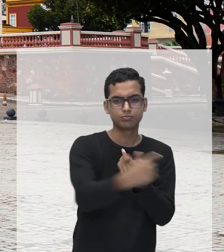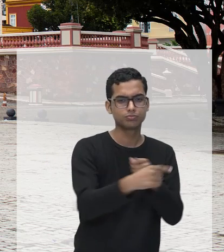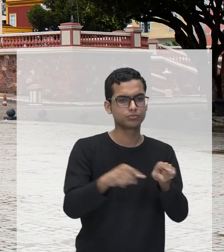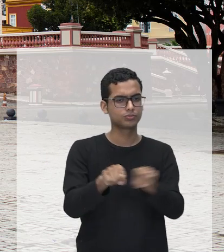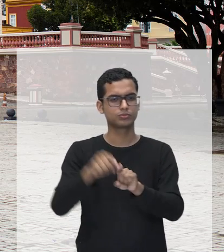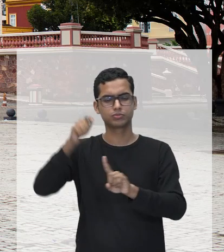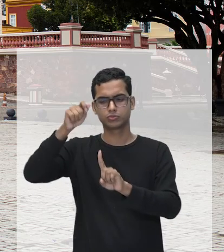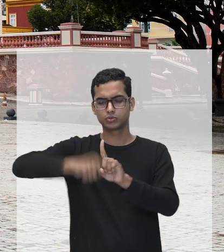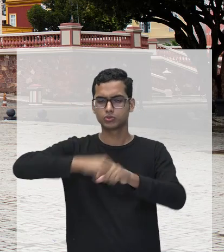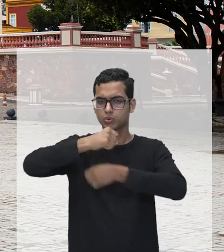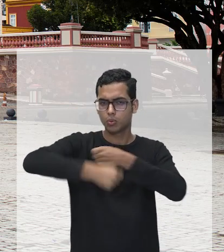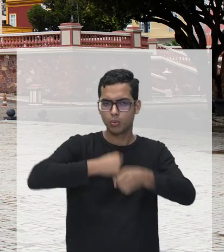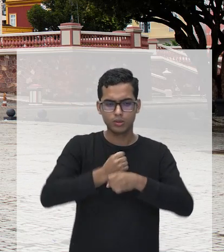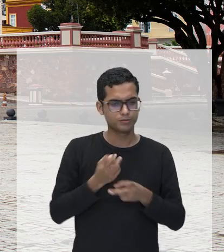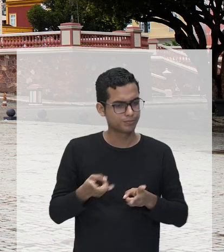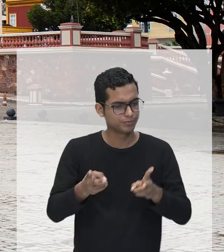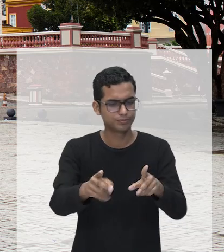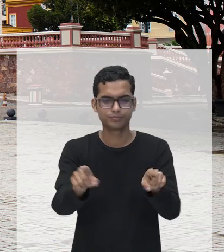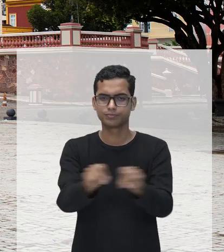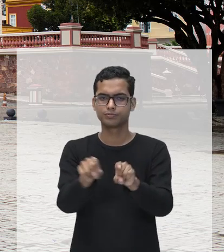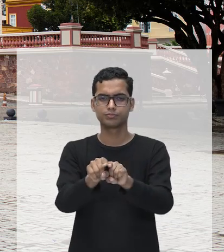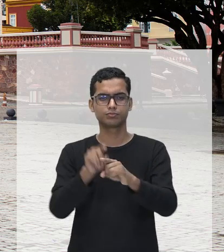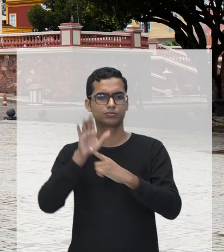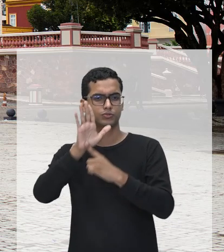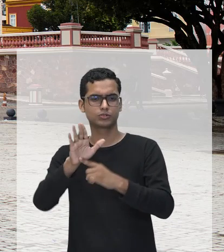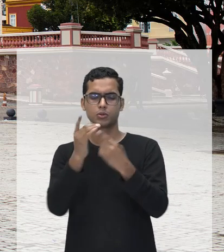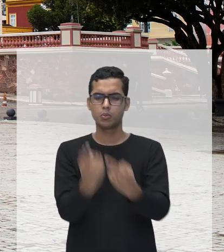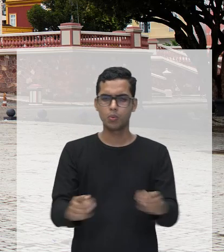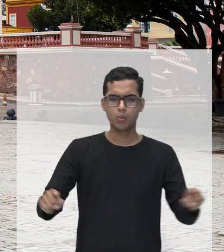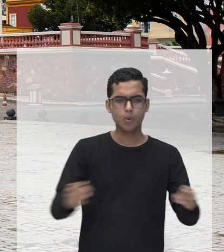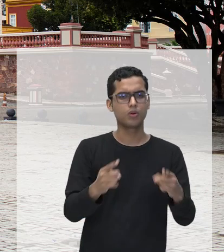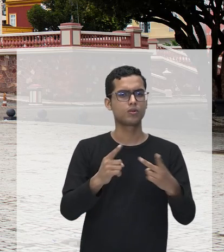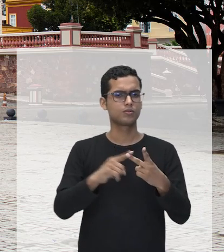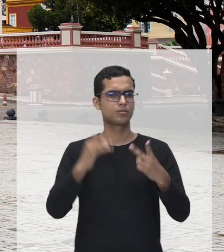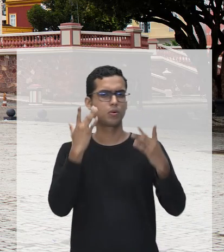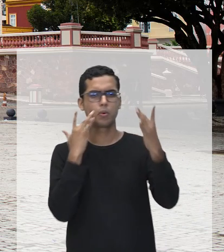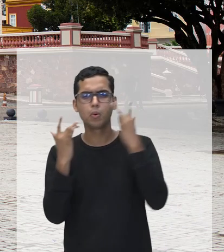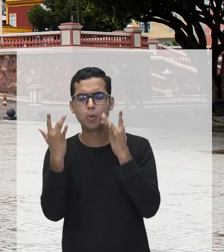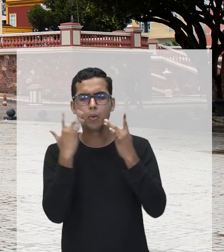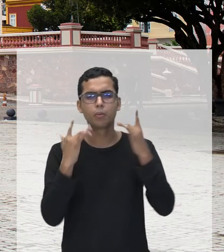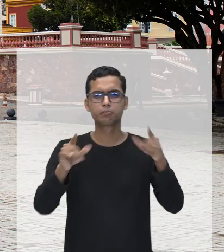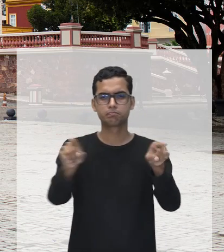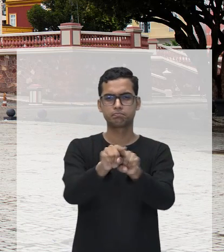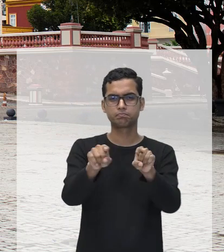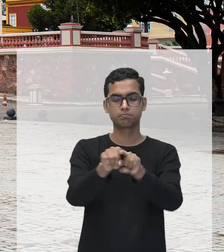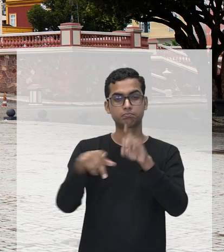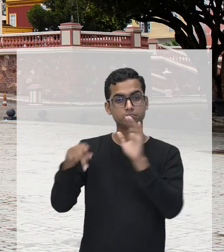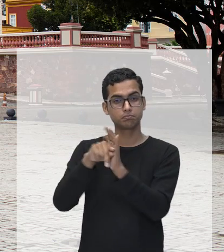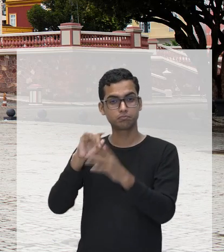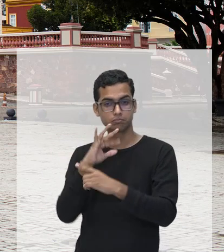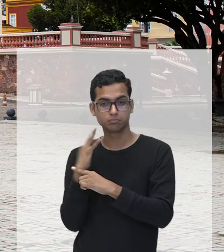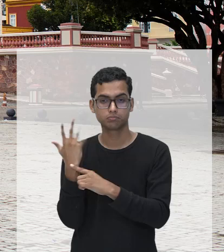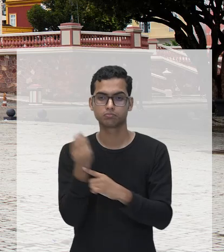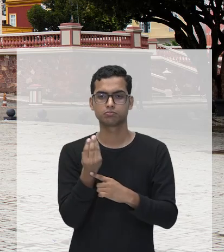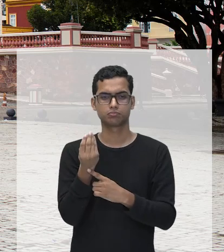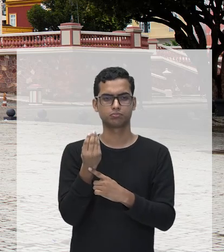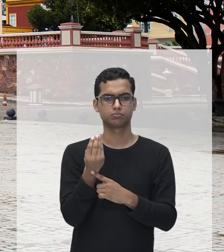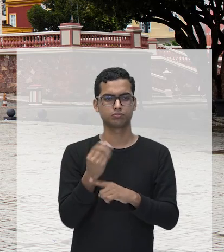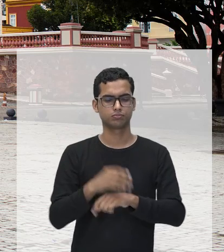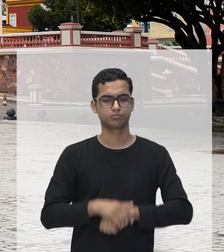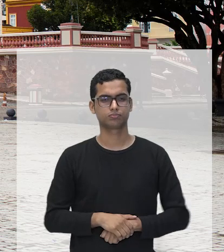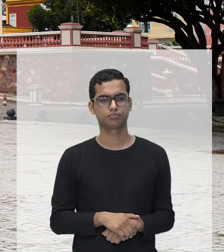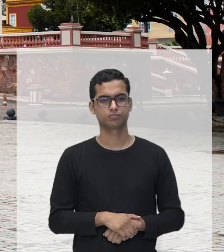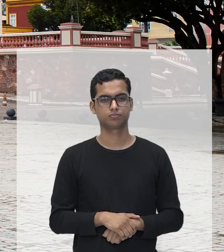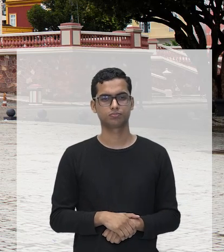programação de música, dança, teatro. Então, e é por meio da arte que é possível nos comunicar com